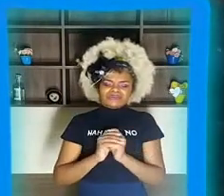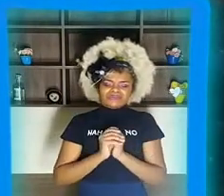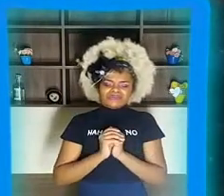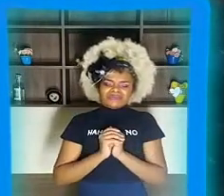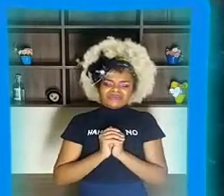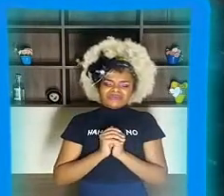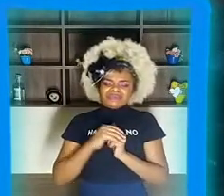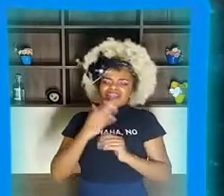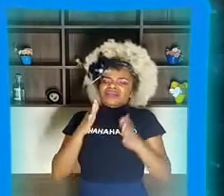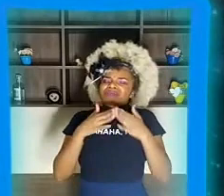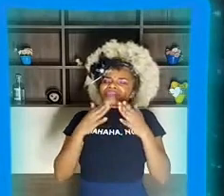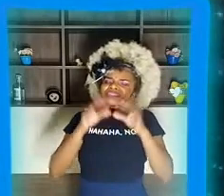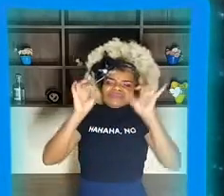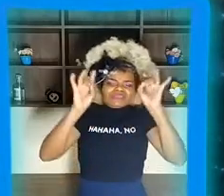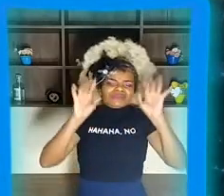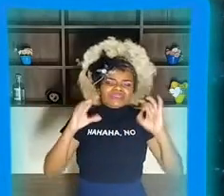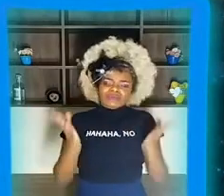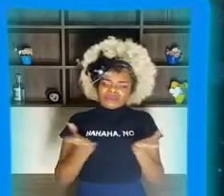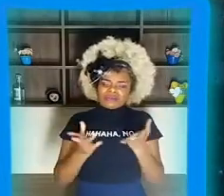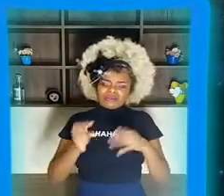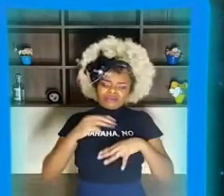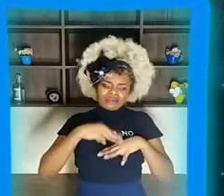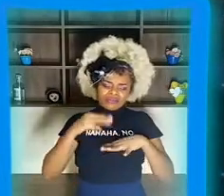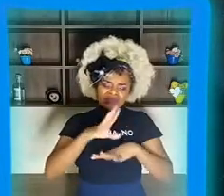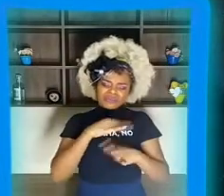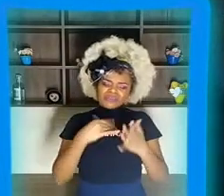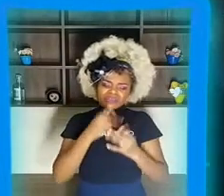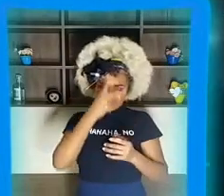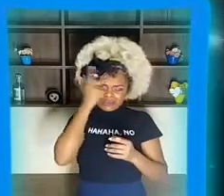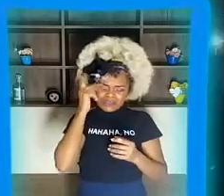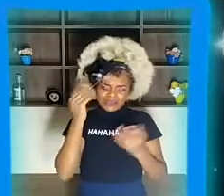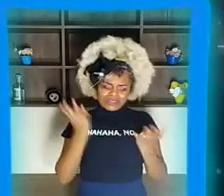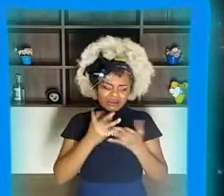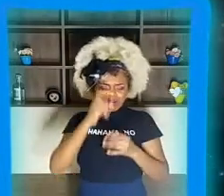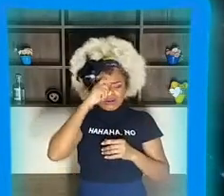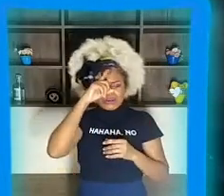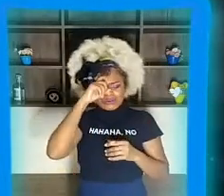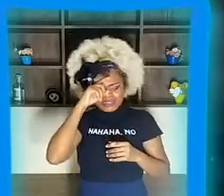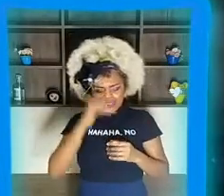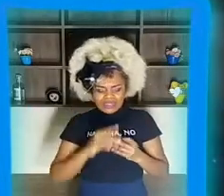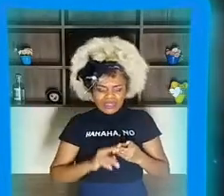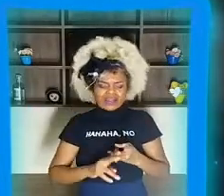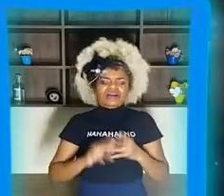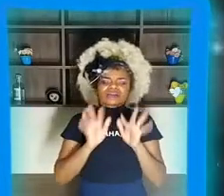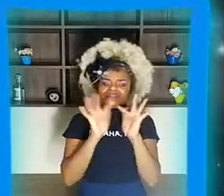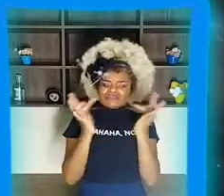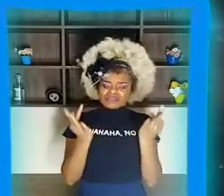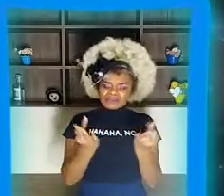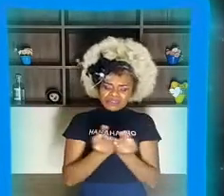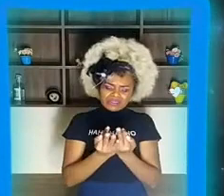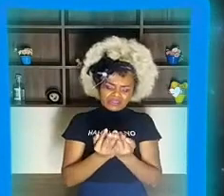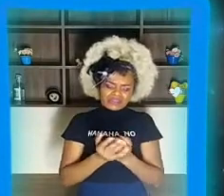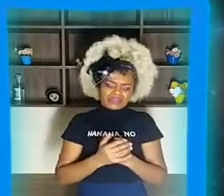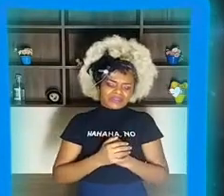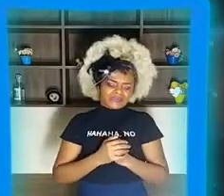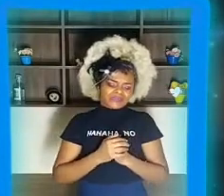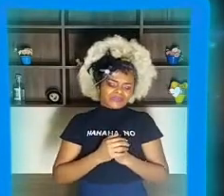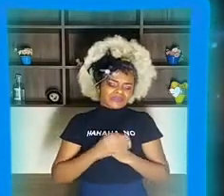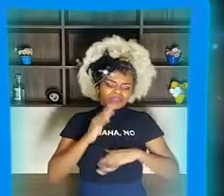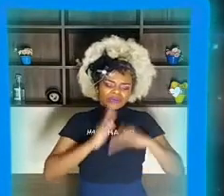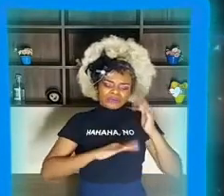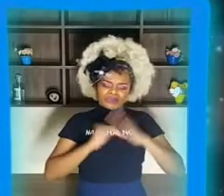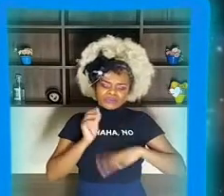Nós pedimos especialmente agora, Mestre, para aqueles irmãos que estão nos hospitais, as famílias, os profissionais